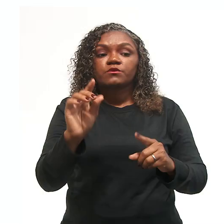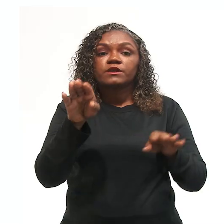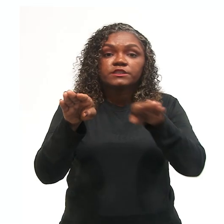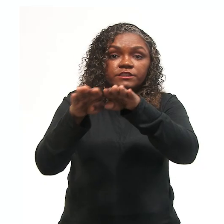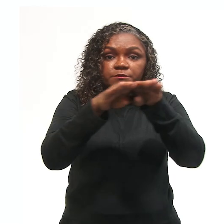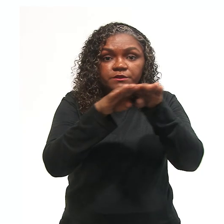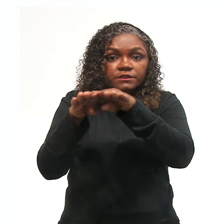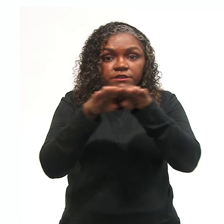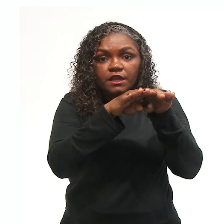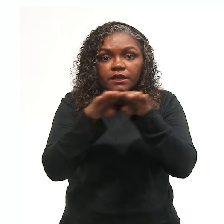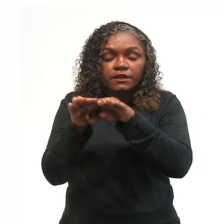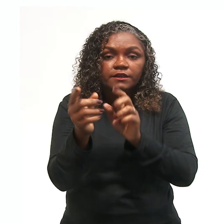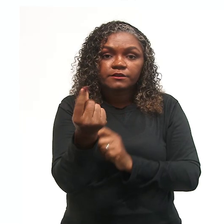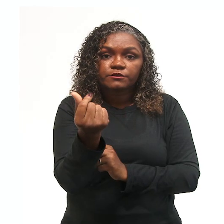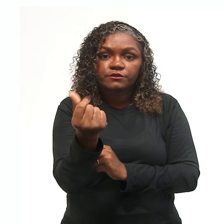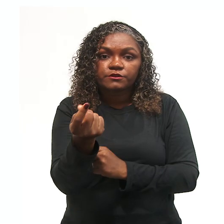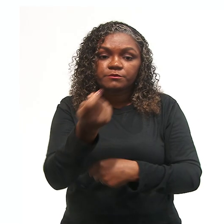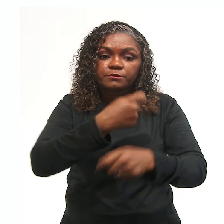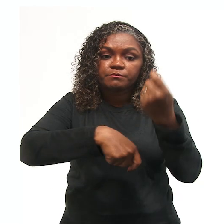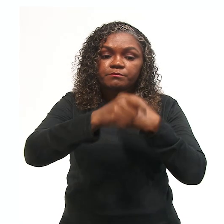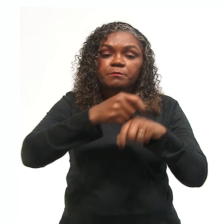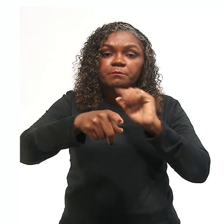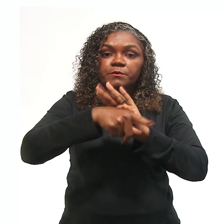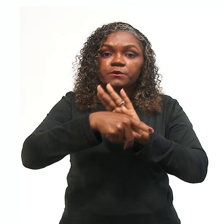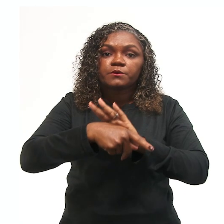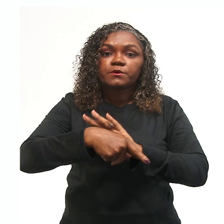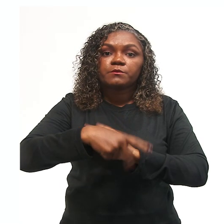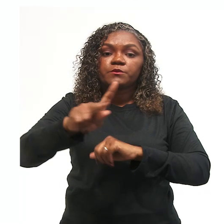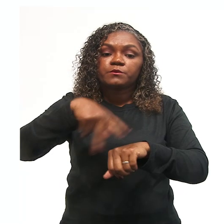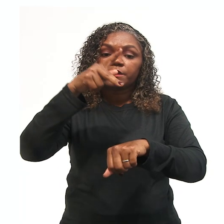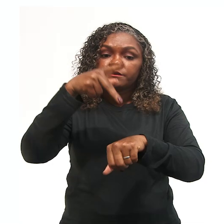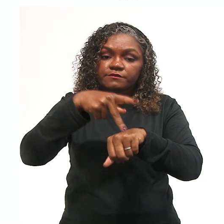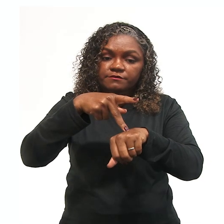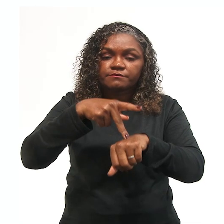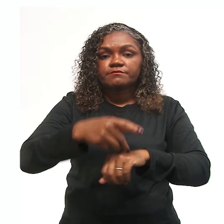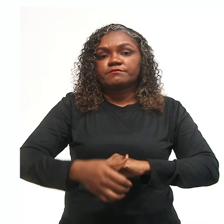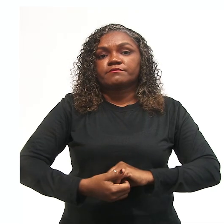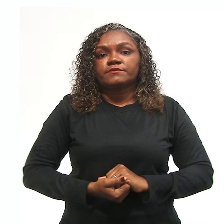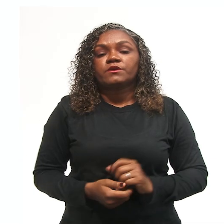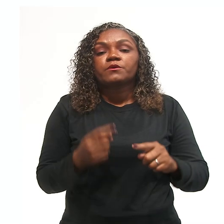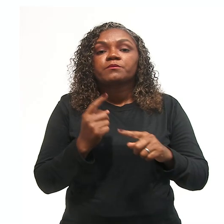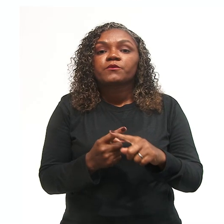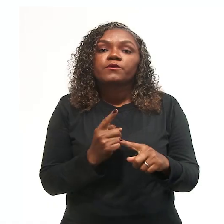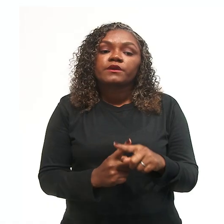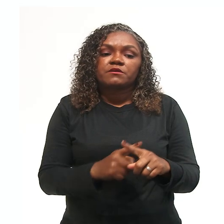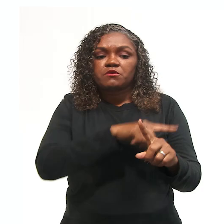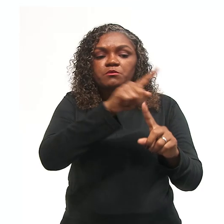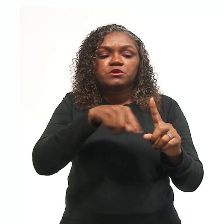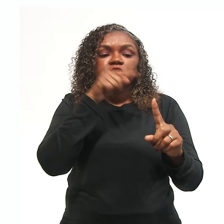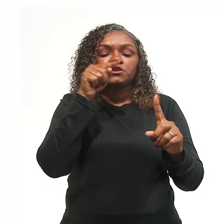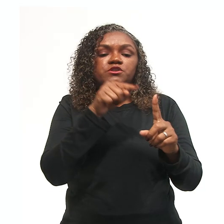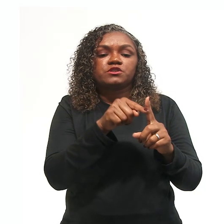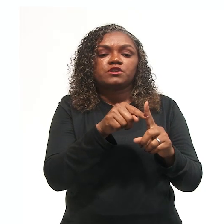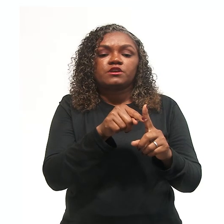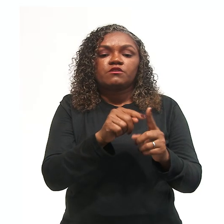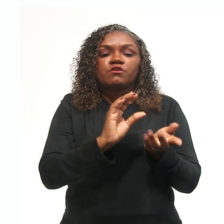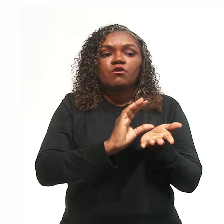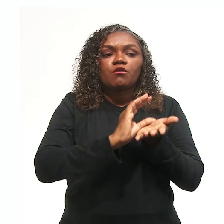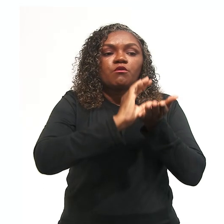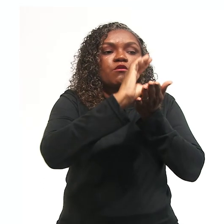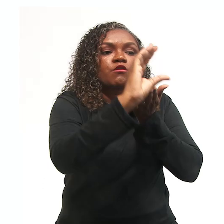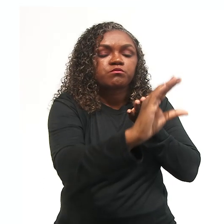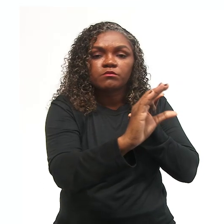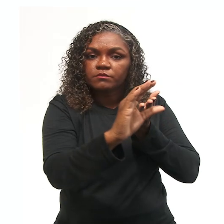gente manter a estabilidade econômica do país, né, diferenciando isso aqui das outras funções por não ter como objetivo